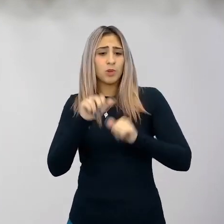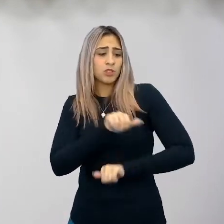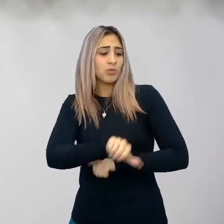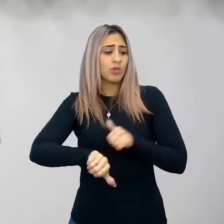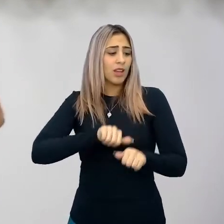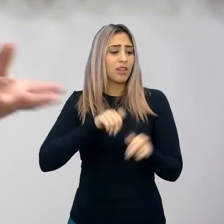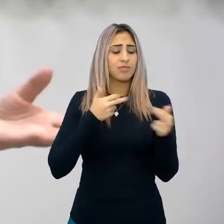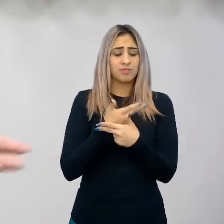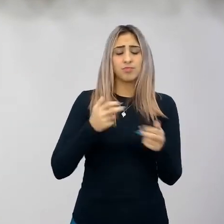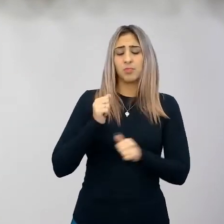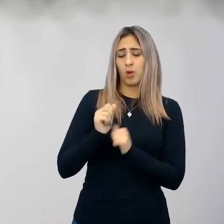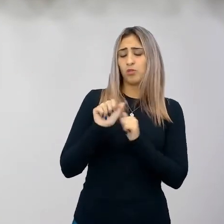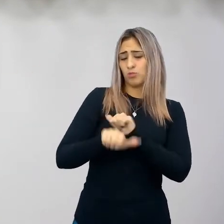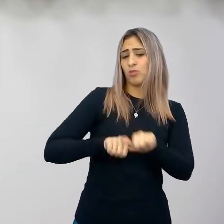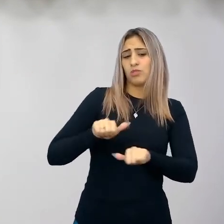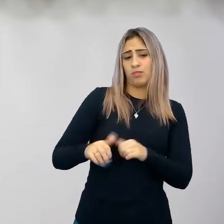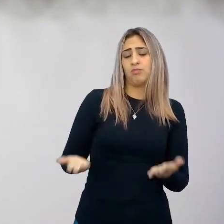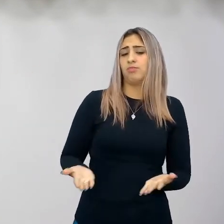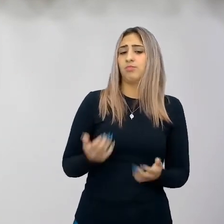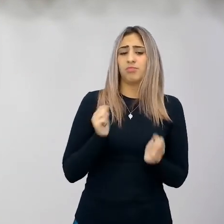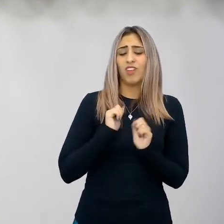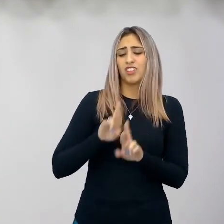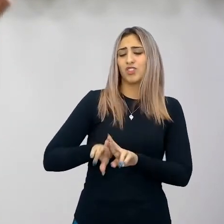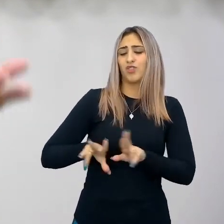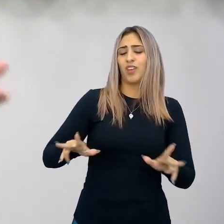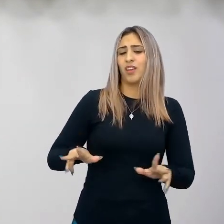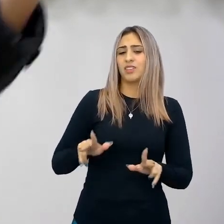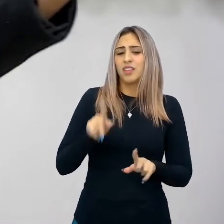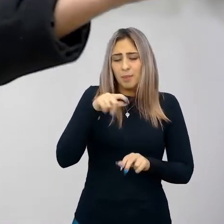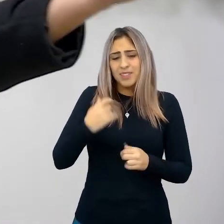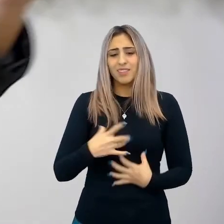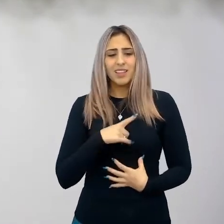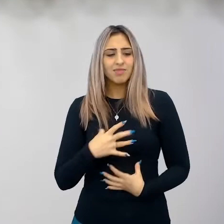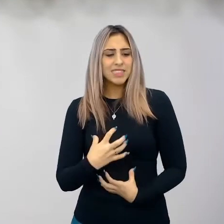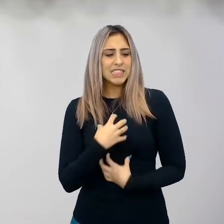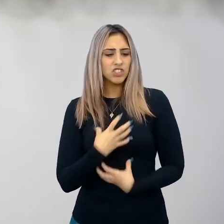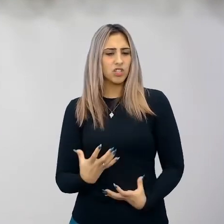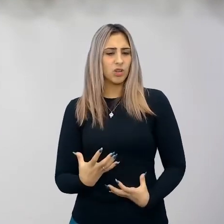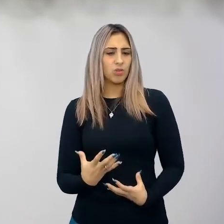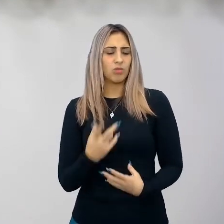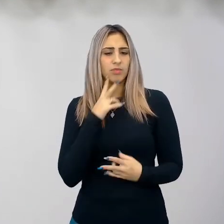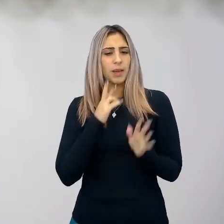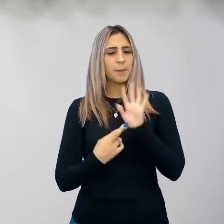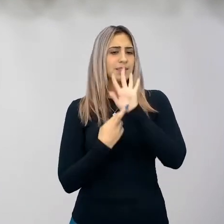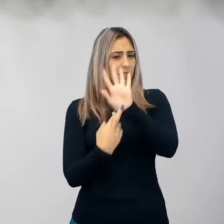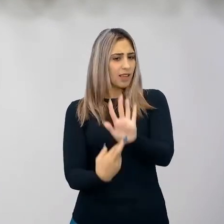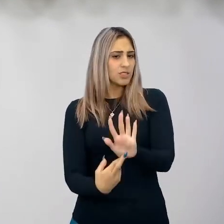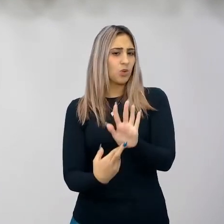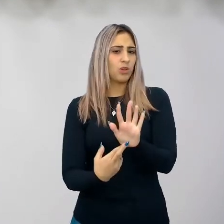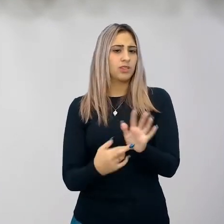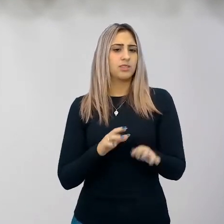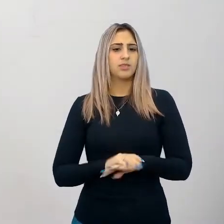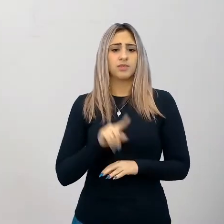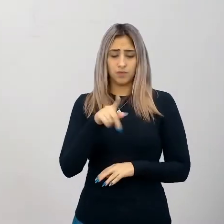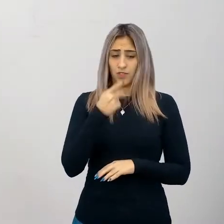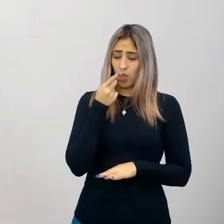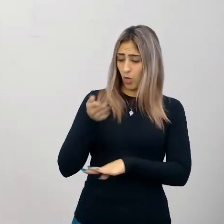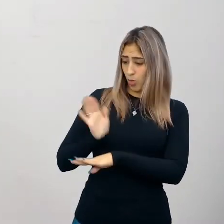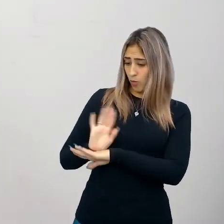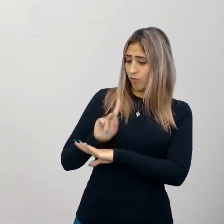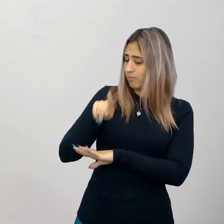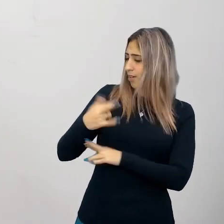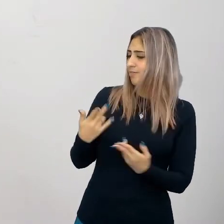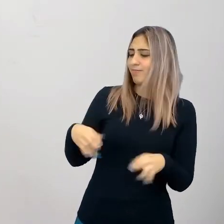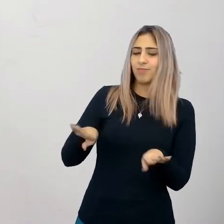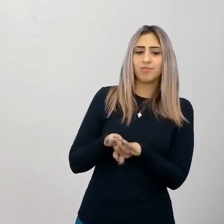é a forma que você trabalha que faz toda a diferença, né? Tem que fazer sentido, tem que representar as representações. Você falou do filme, é a